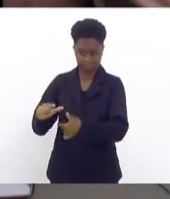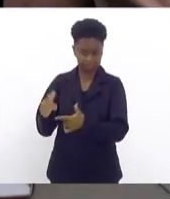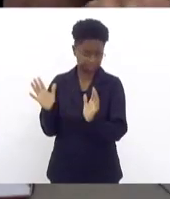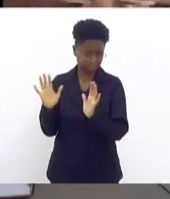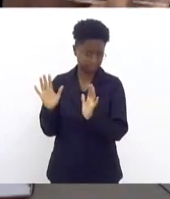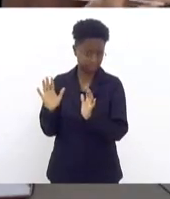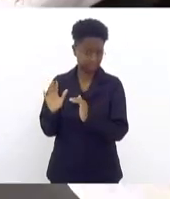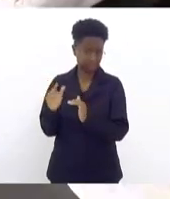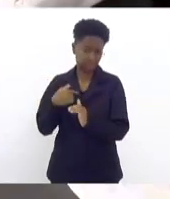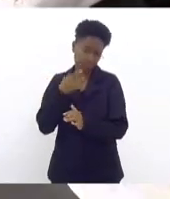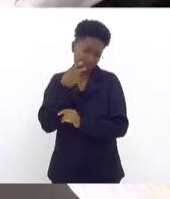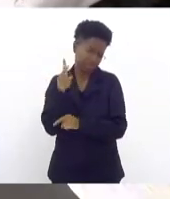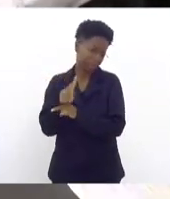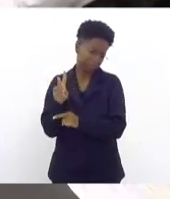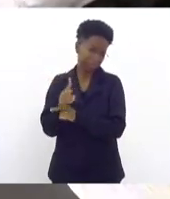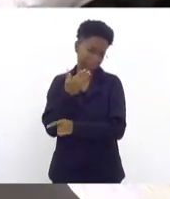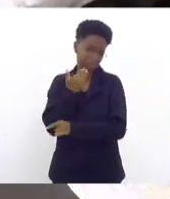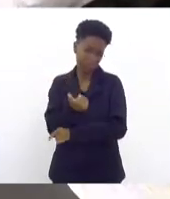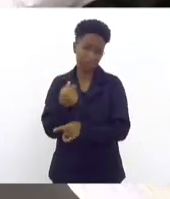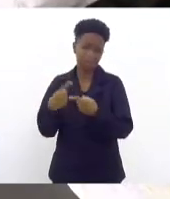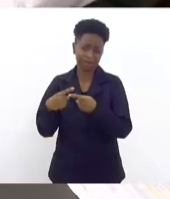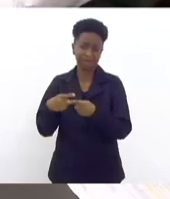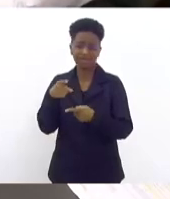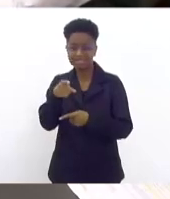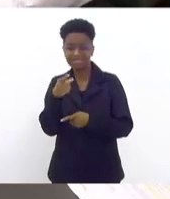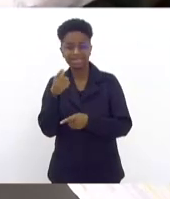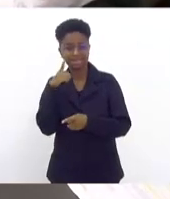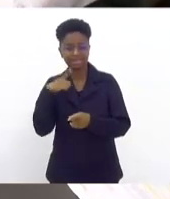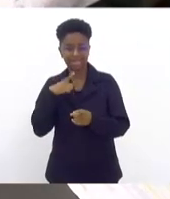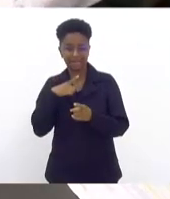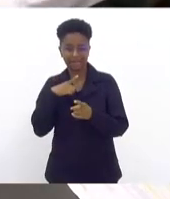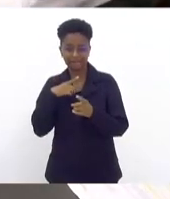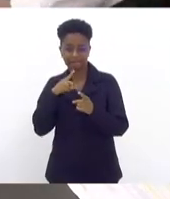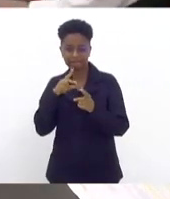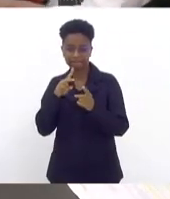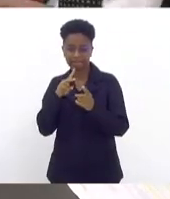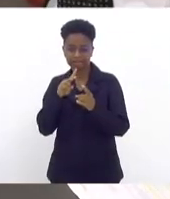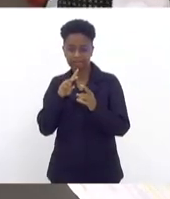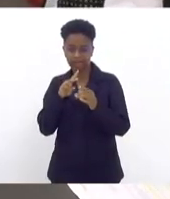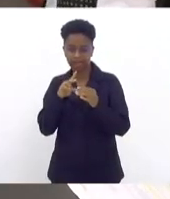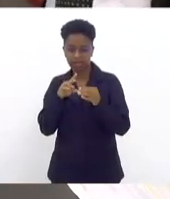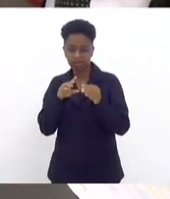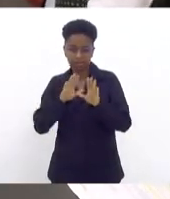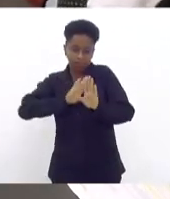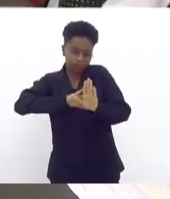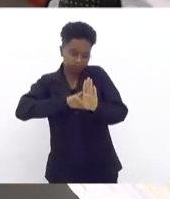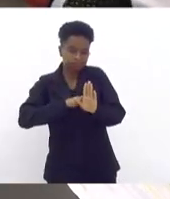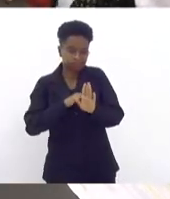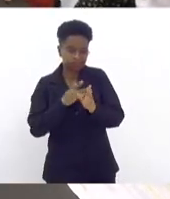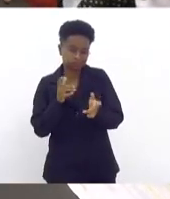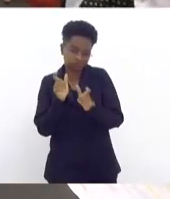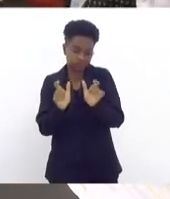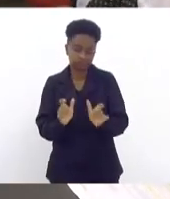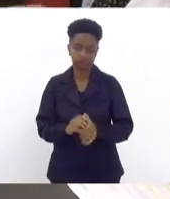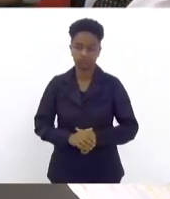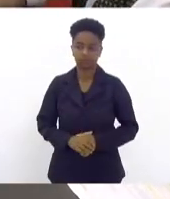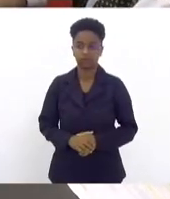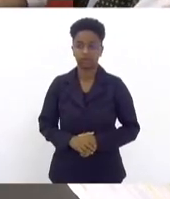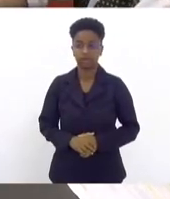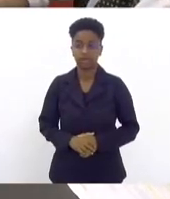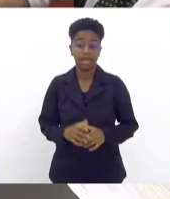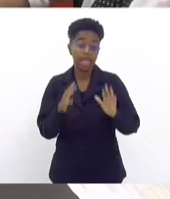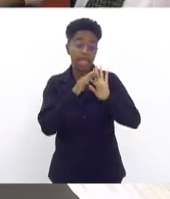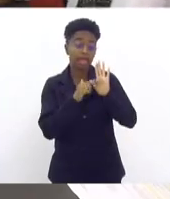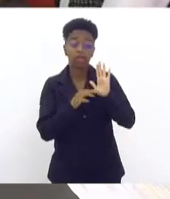Não, eu diria preservacionista, porque Vossa Excelência tem um duplo sentido aí. Presidente. Deputado Luiz Paulo. O critério não é quem